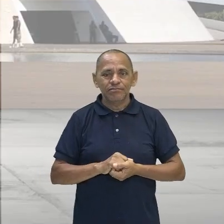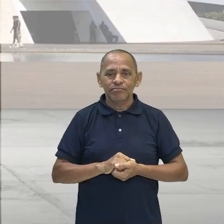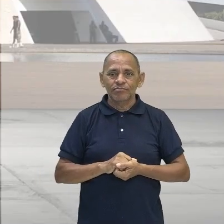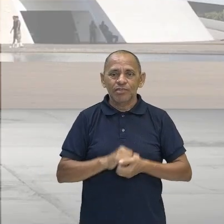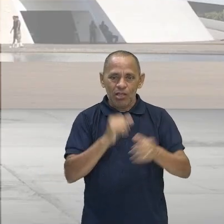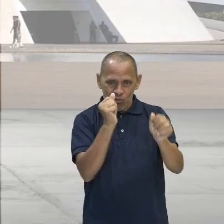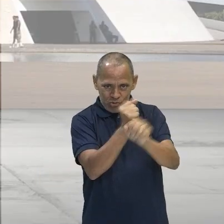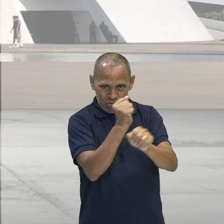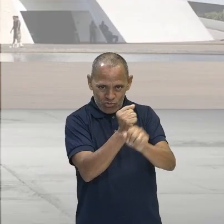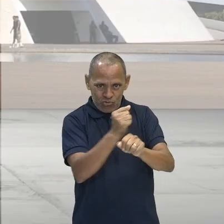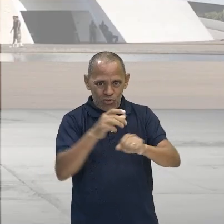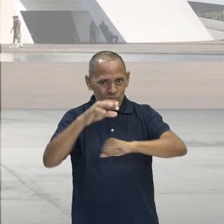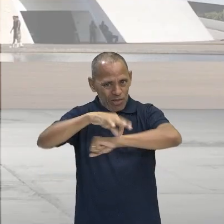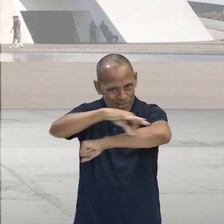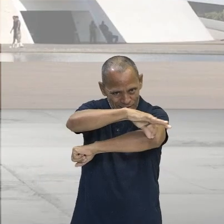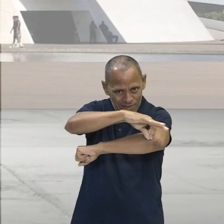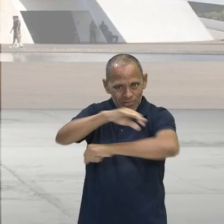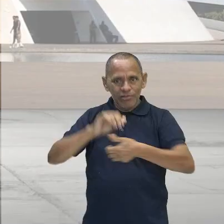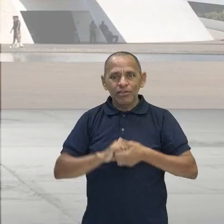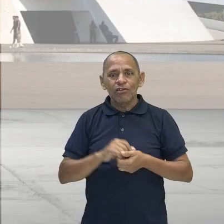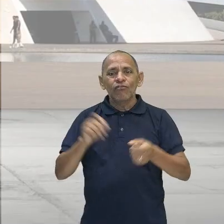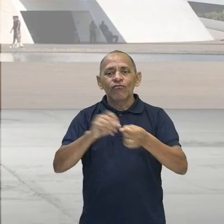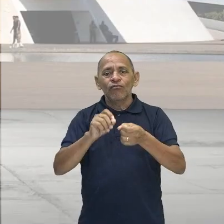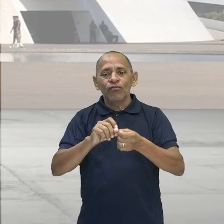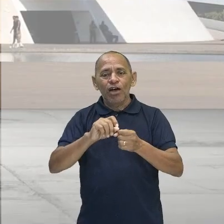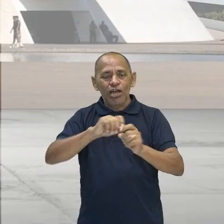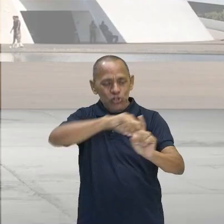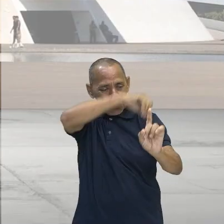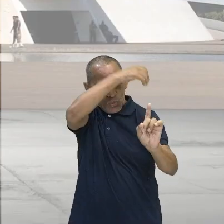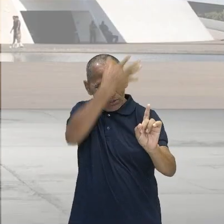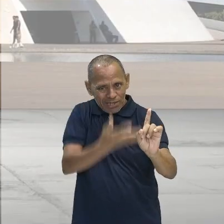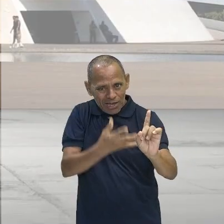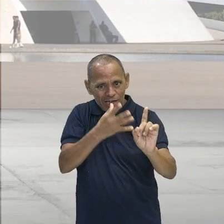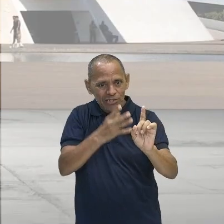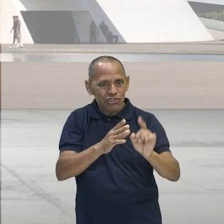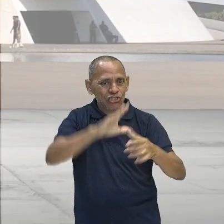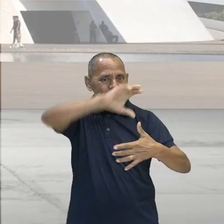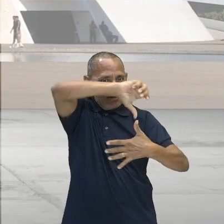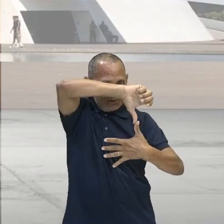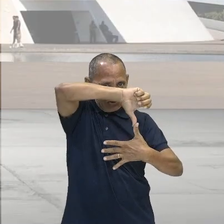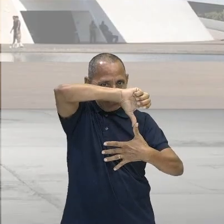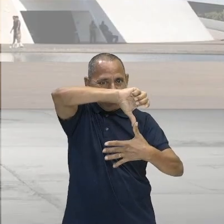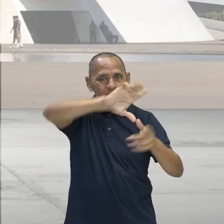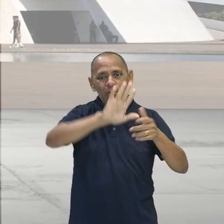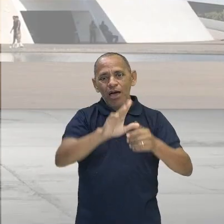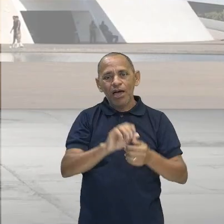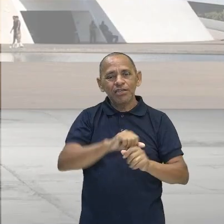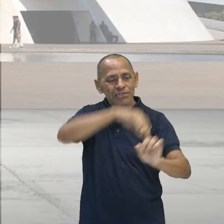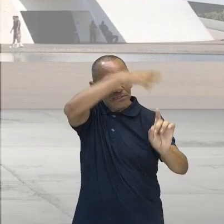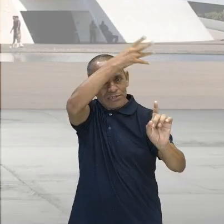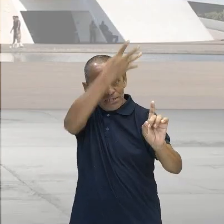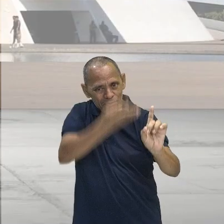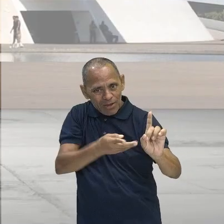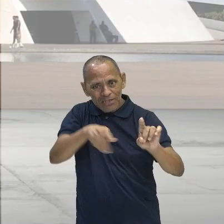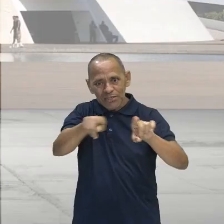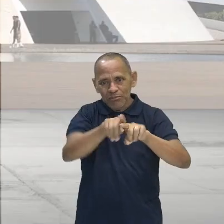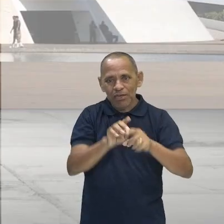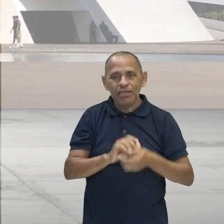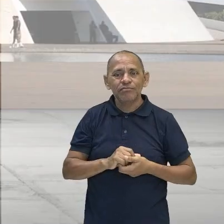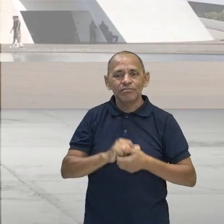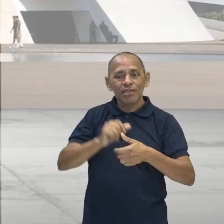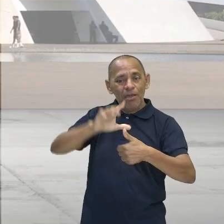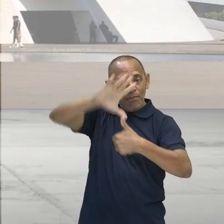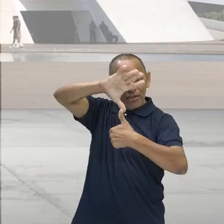ele celebra a cultura da América do Sul, mas também ele vai celebrar a cultura da América do Norte. Isso, dos